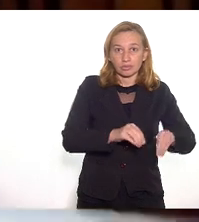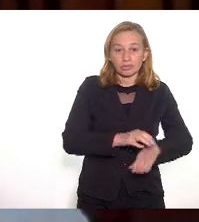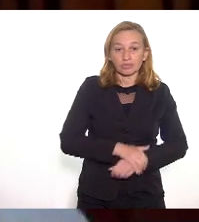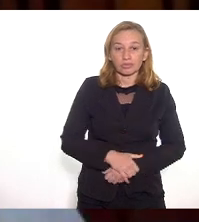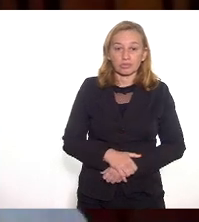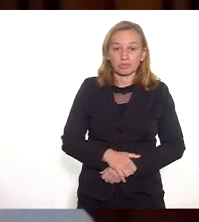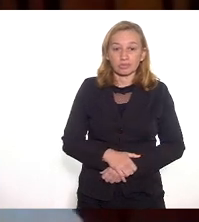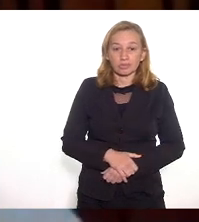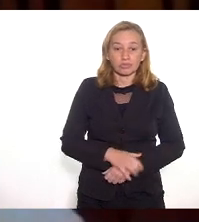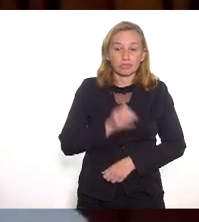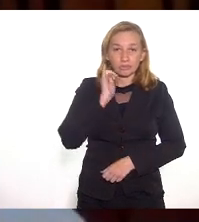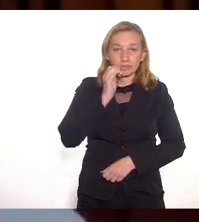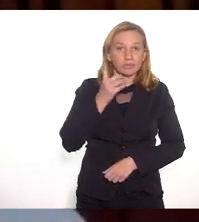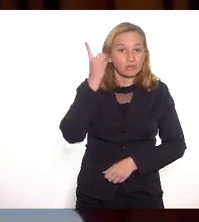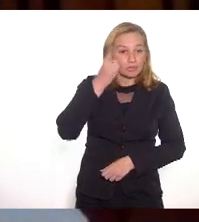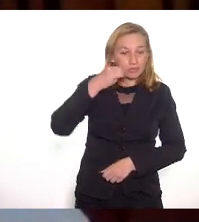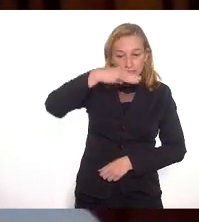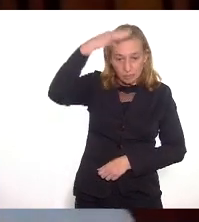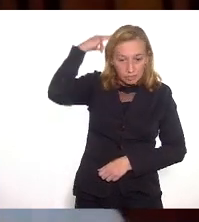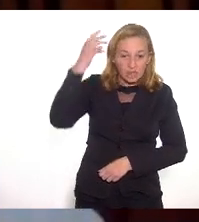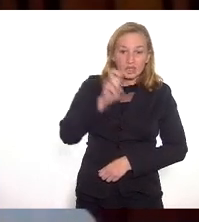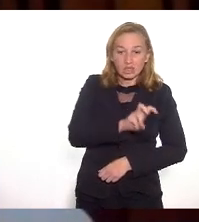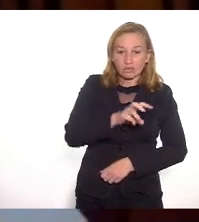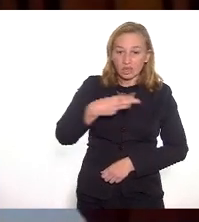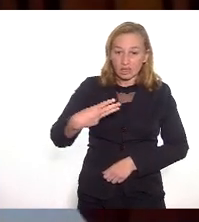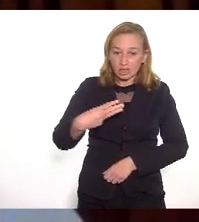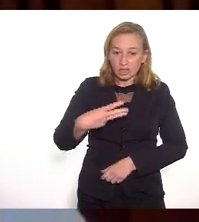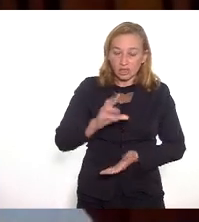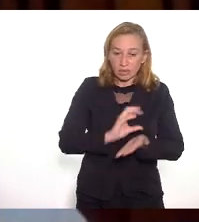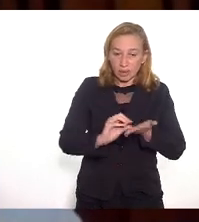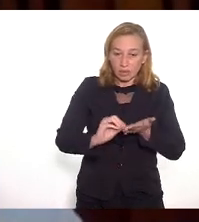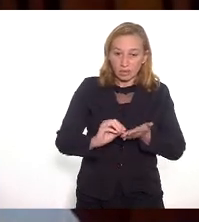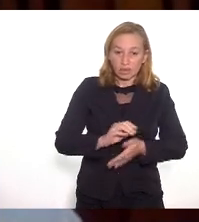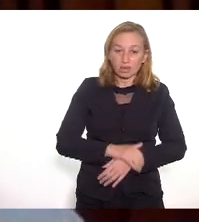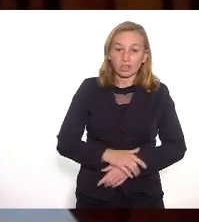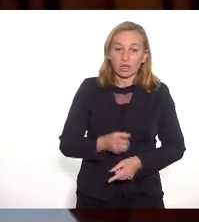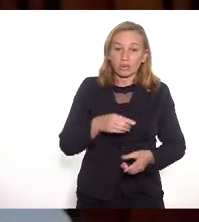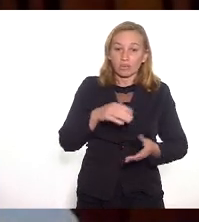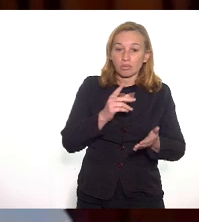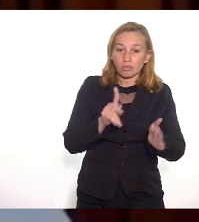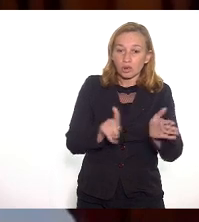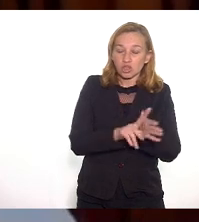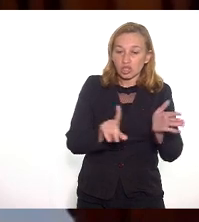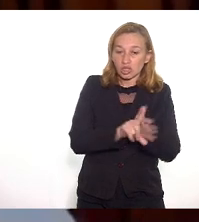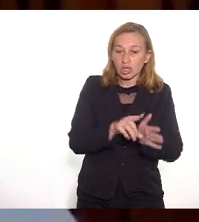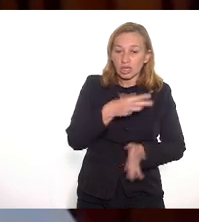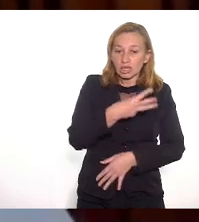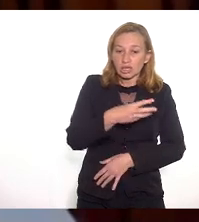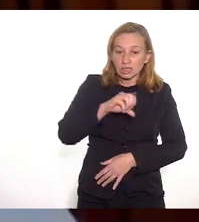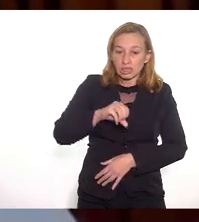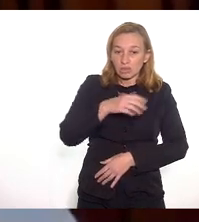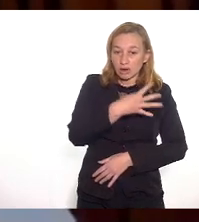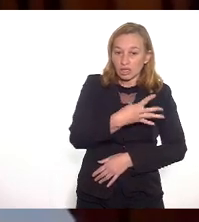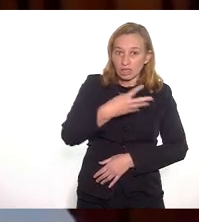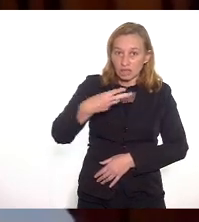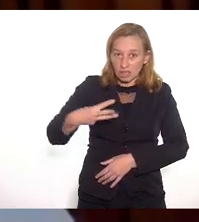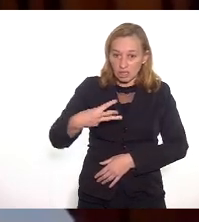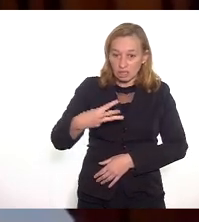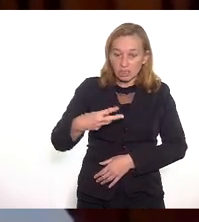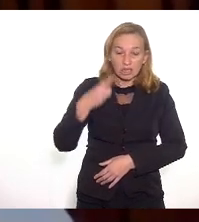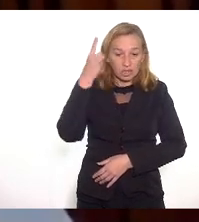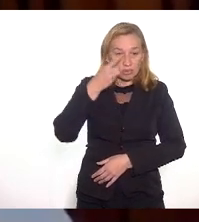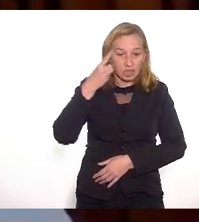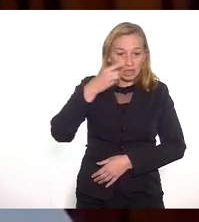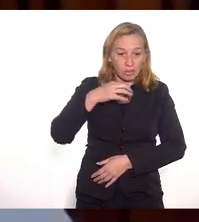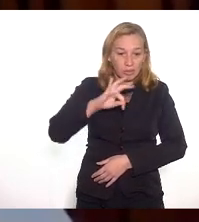Prejudicabilidade. Relator, deputado Márcio Pacheco, 53 da pauta. Projeto de lei 3043. Deputada